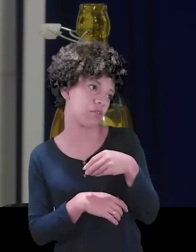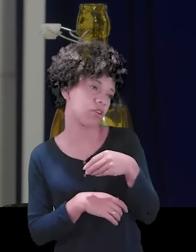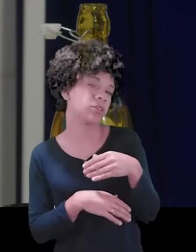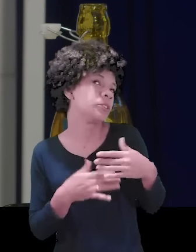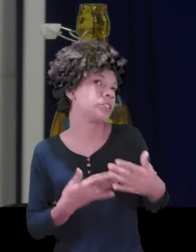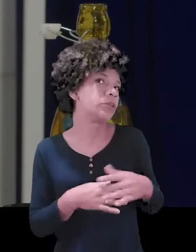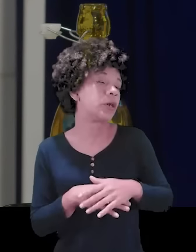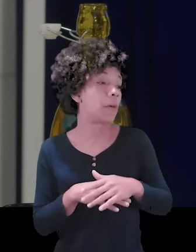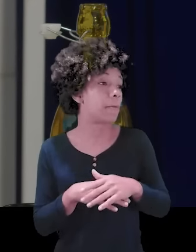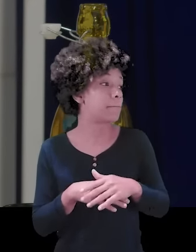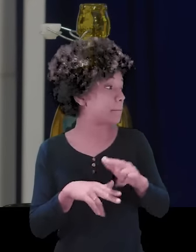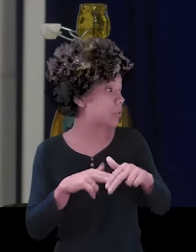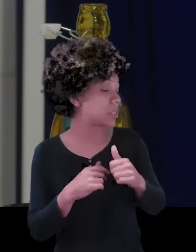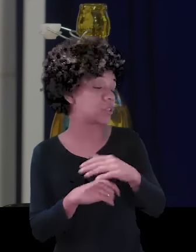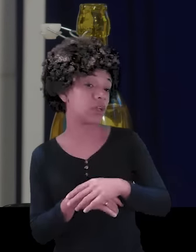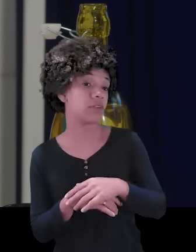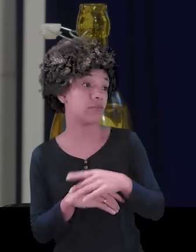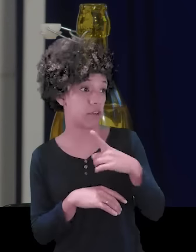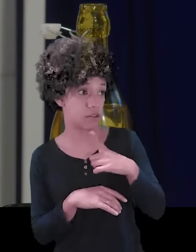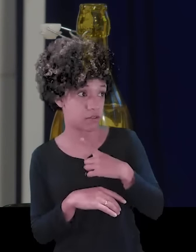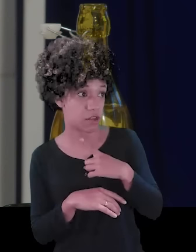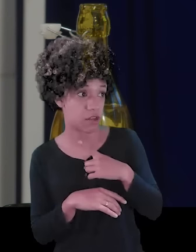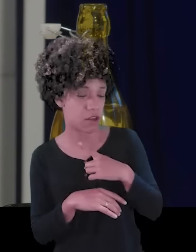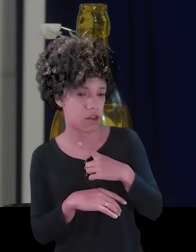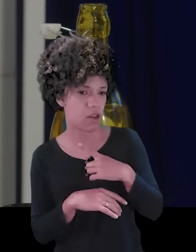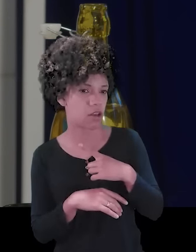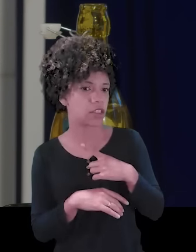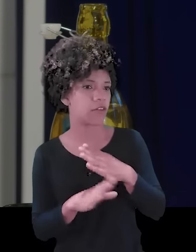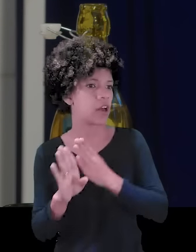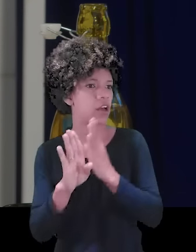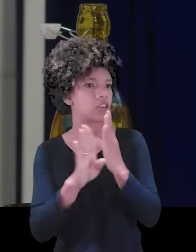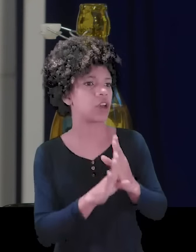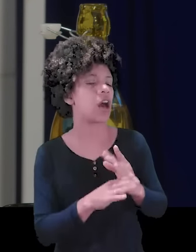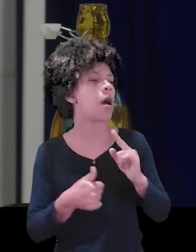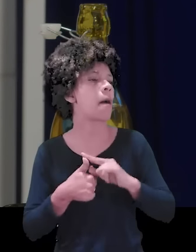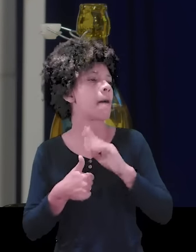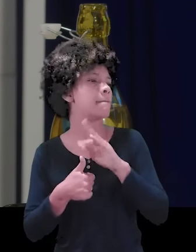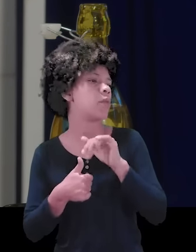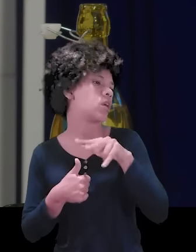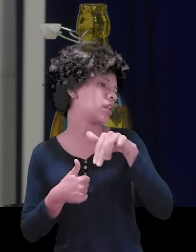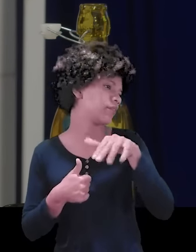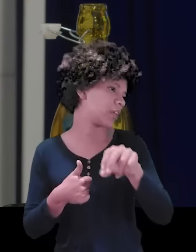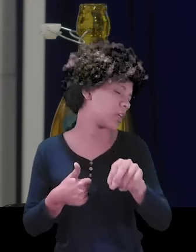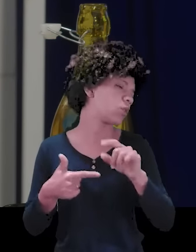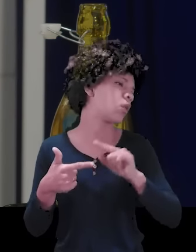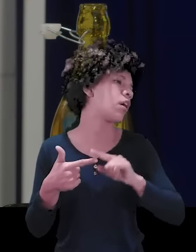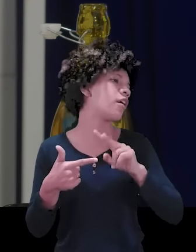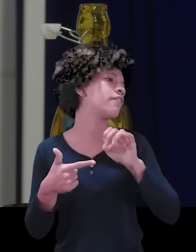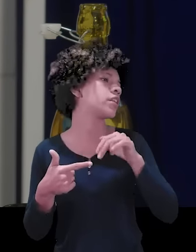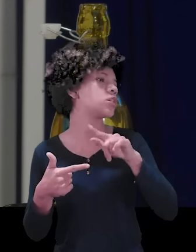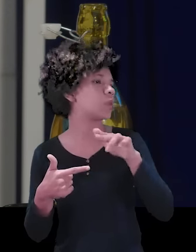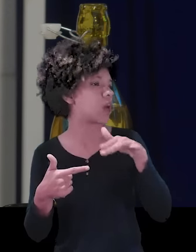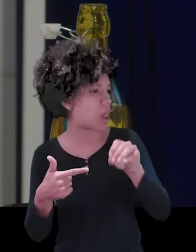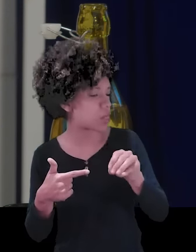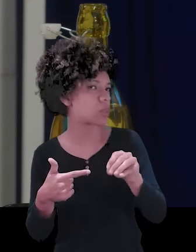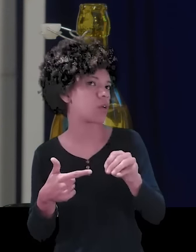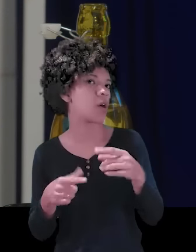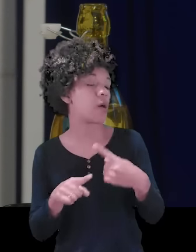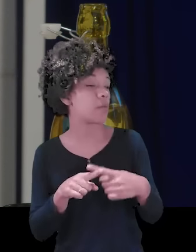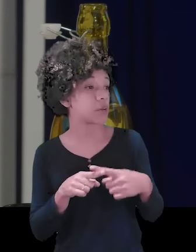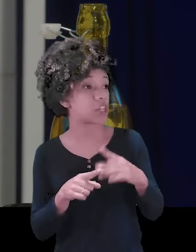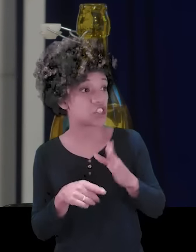então por isso que vai ter você acha bastante boliviano agora venezuelano sabe porque essa pessoa vem